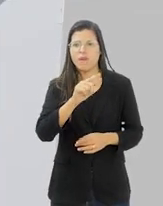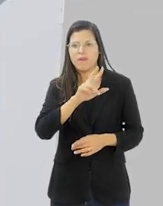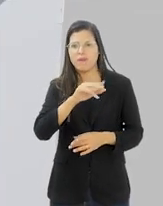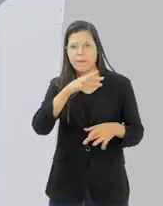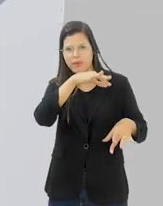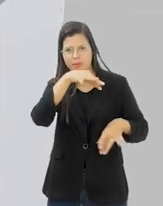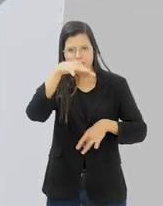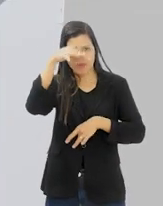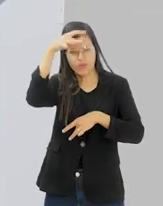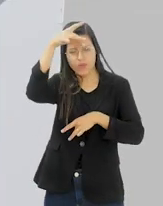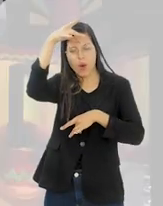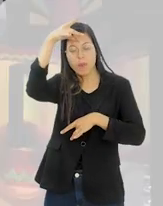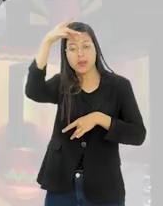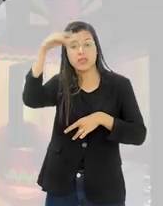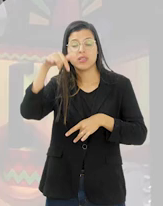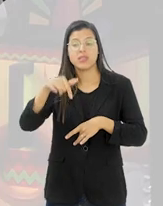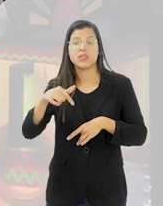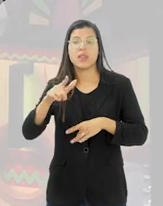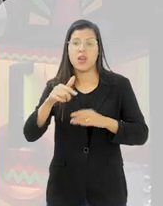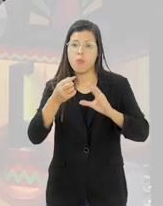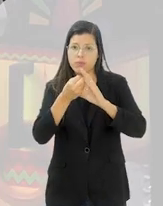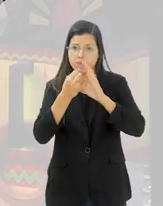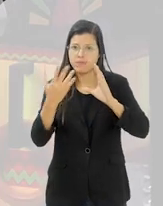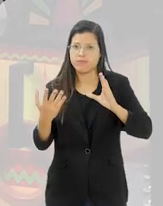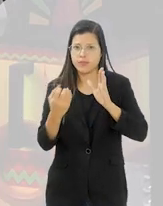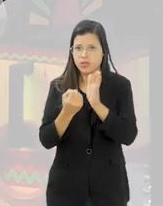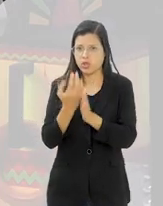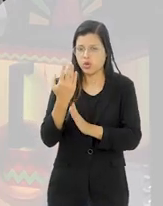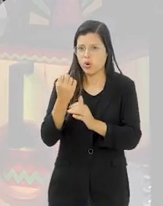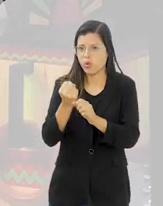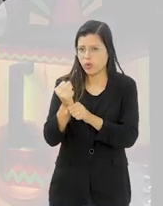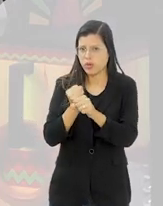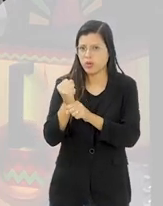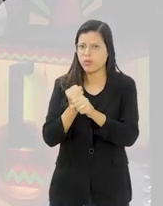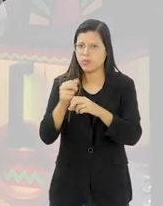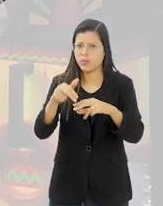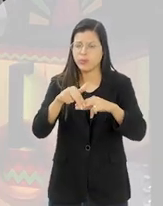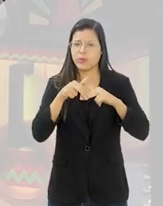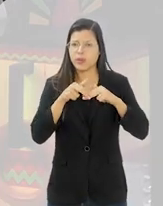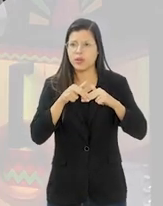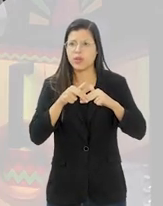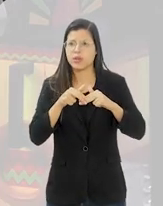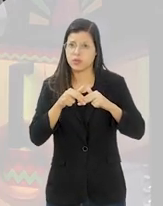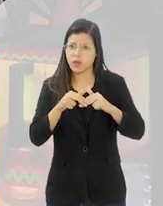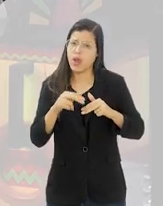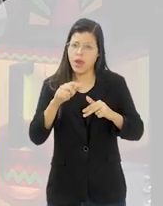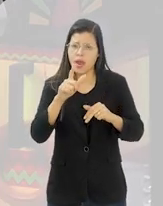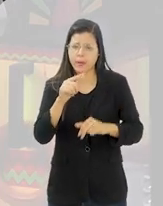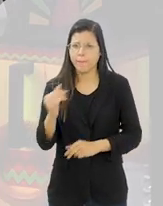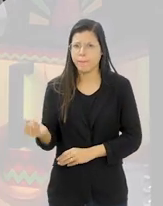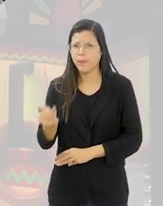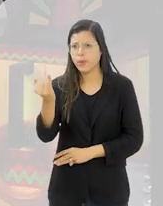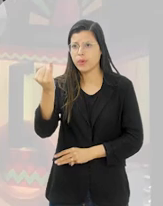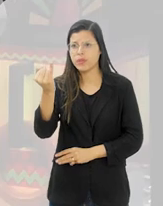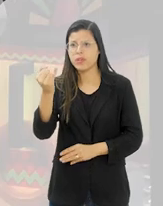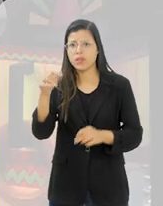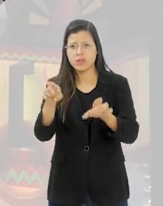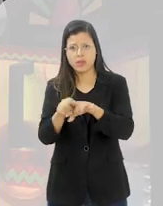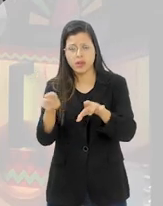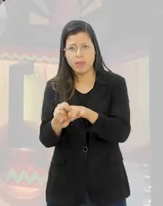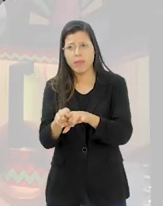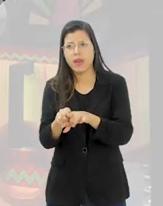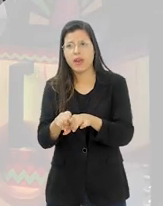linha performático, né? Que é até uma das categorias que a gente criou há alguns anos, justamente por isso, que eles não deixam de ser importantes